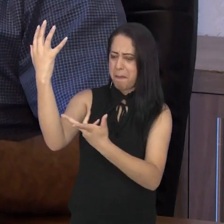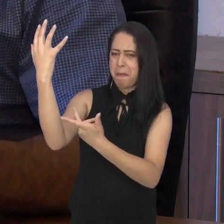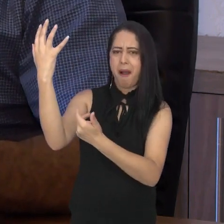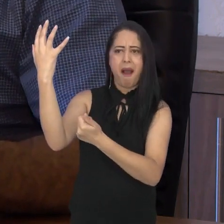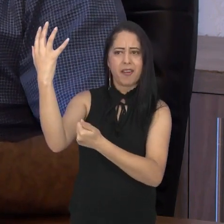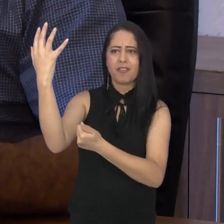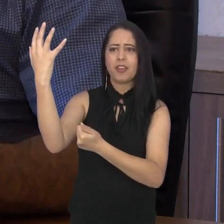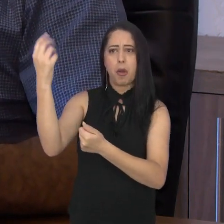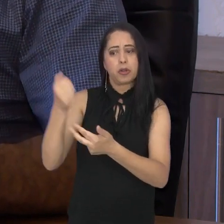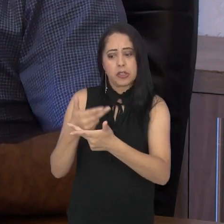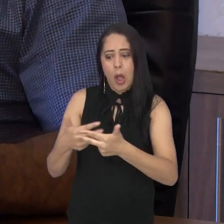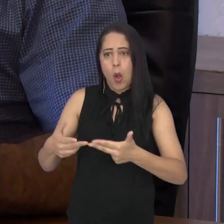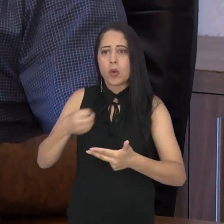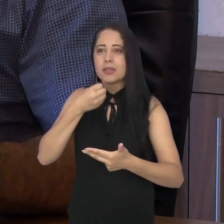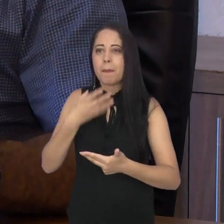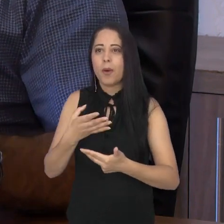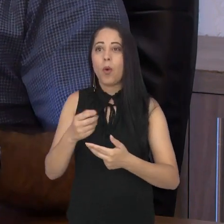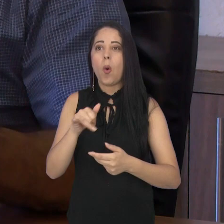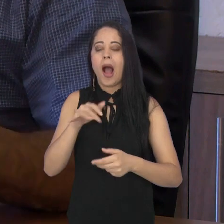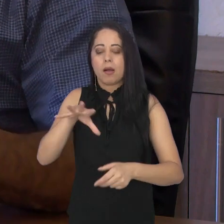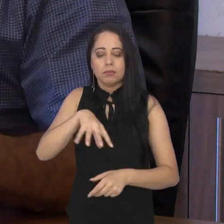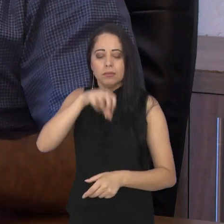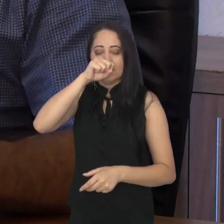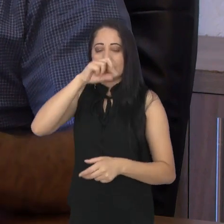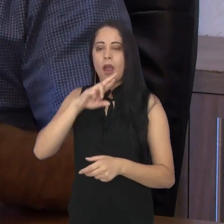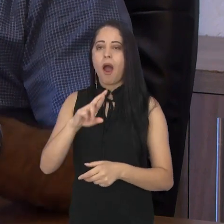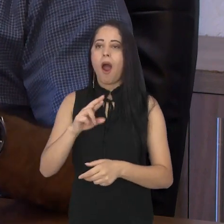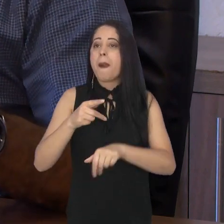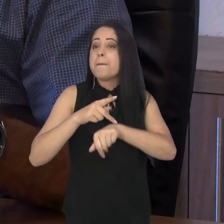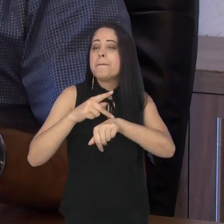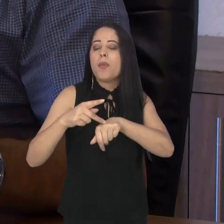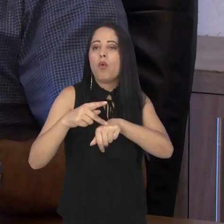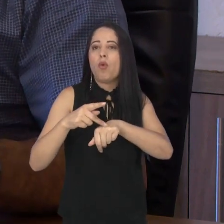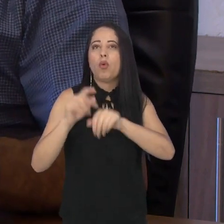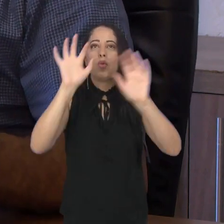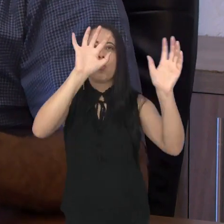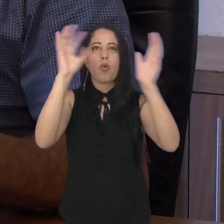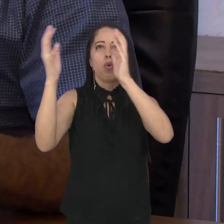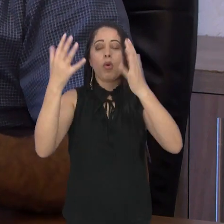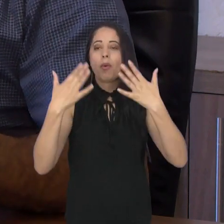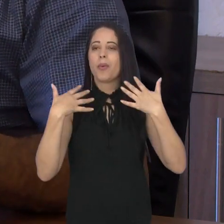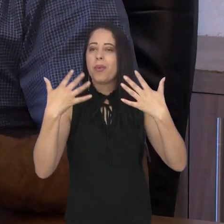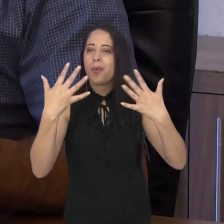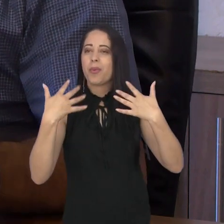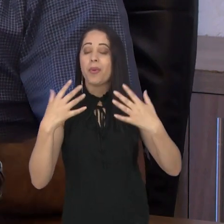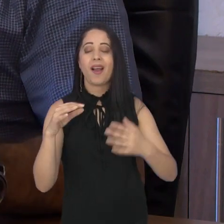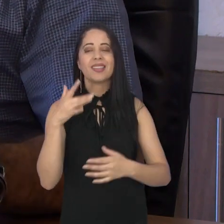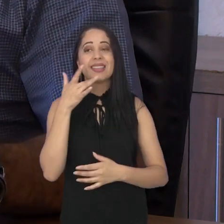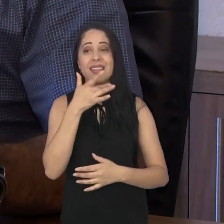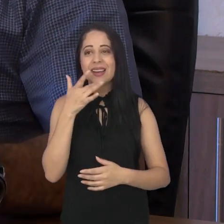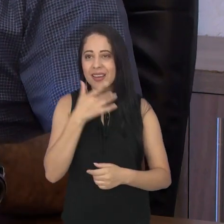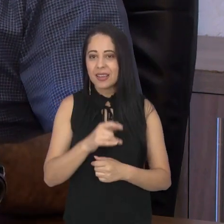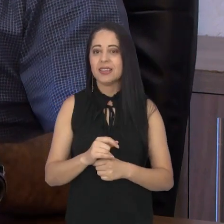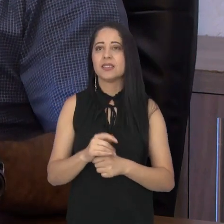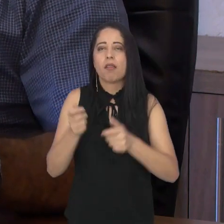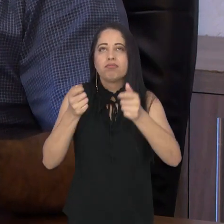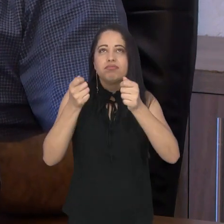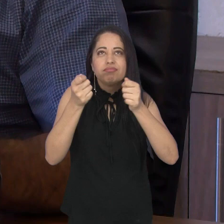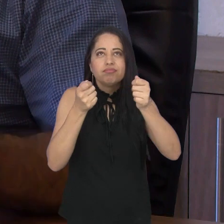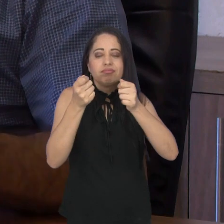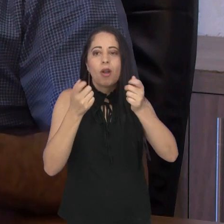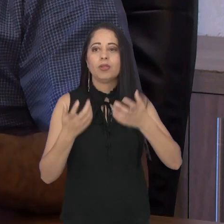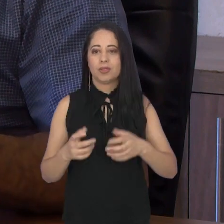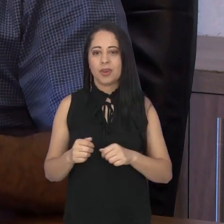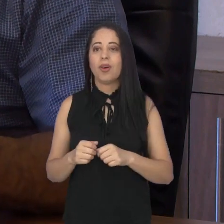tanto benefício, oxigênio para a gente, manutenção da temperatura, ela